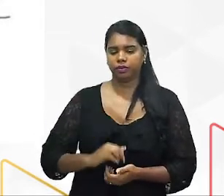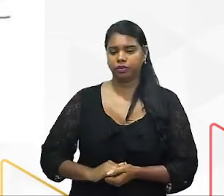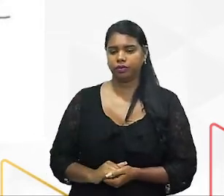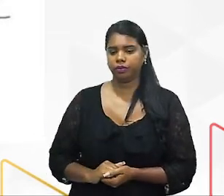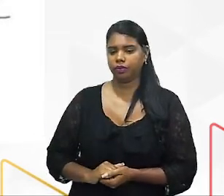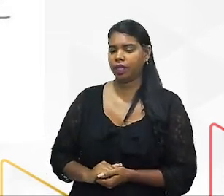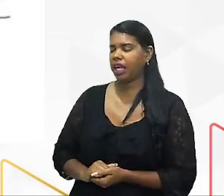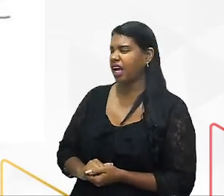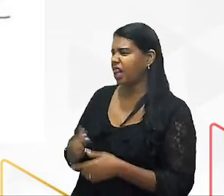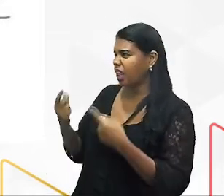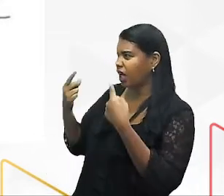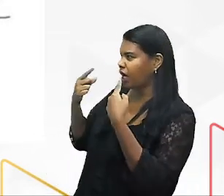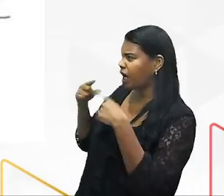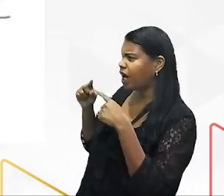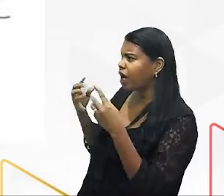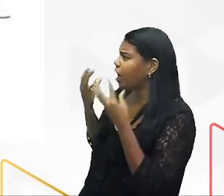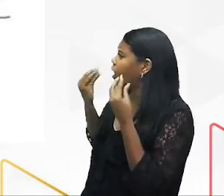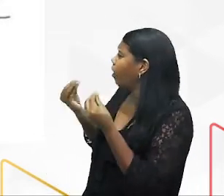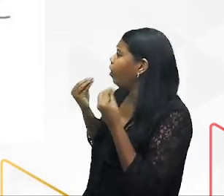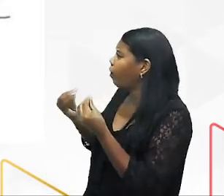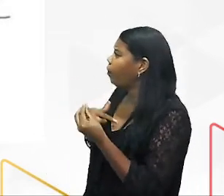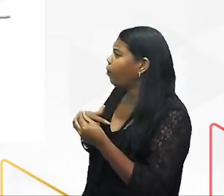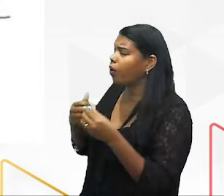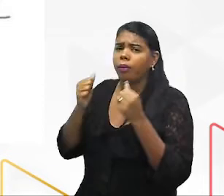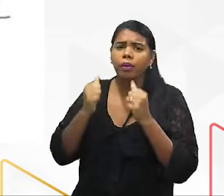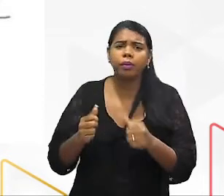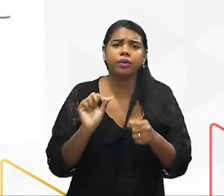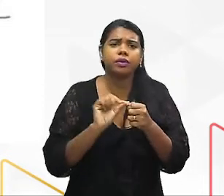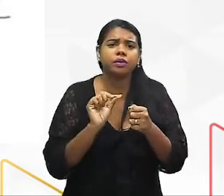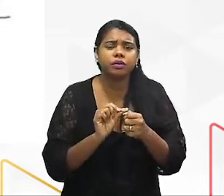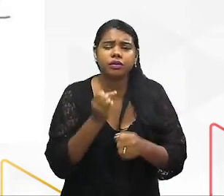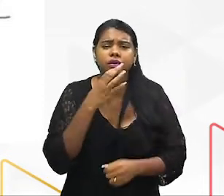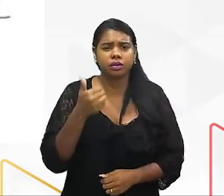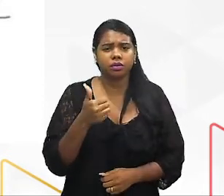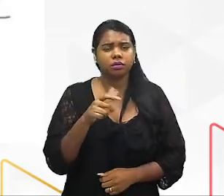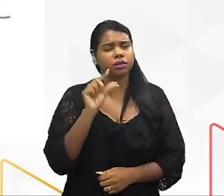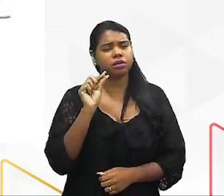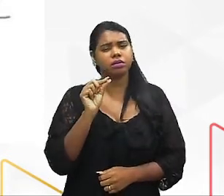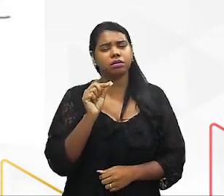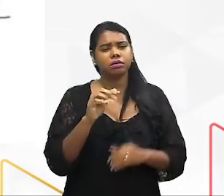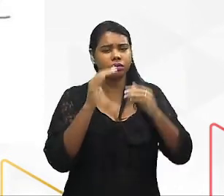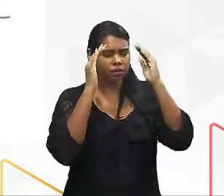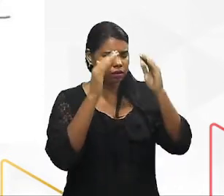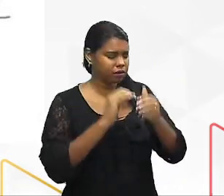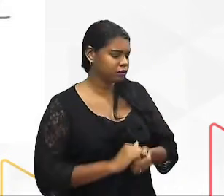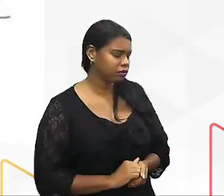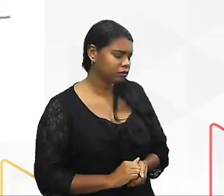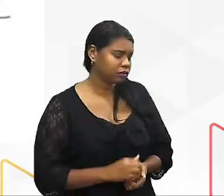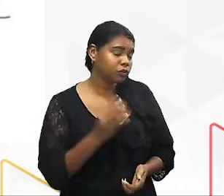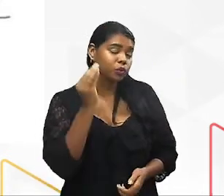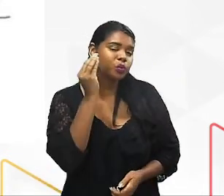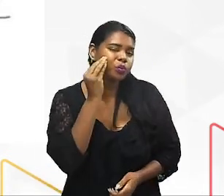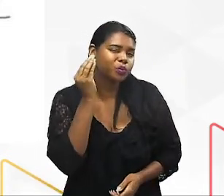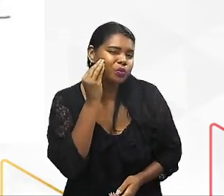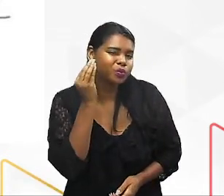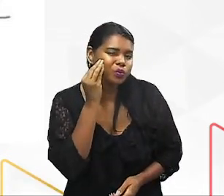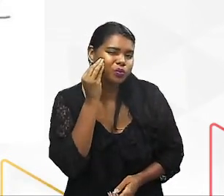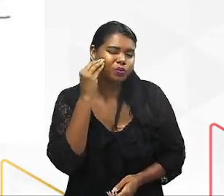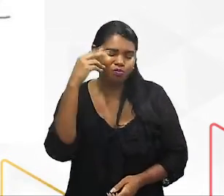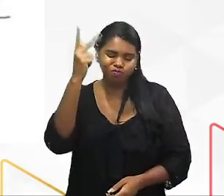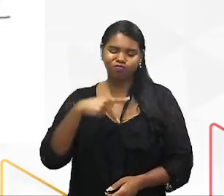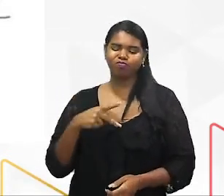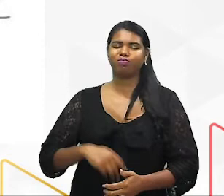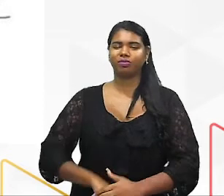discípulo retruca, né? Mas como posso fazer boas escolhas? Aí o mestre responde: com experiência.